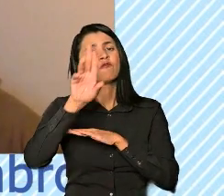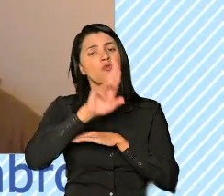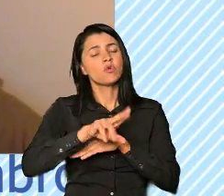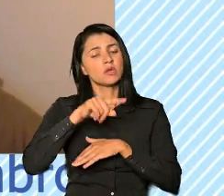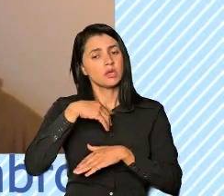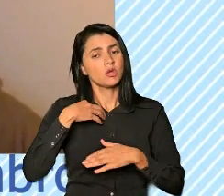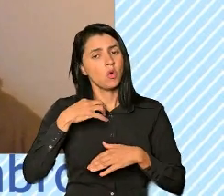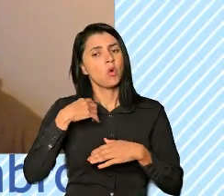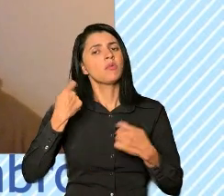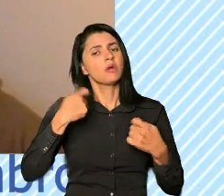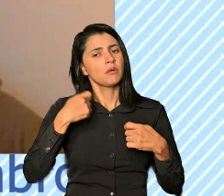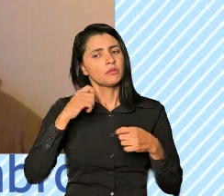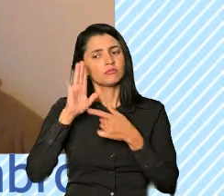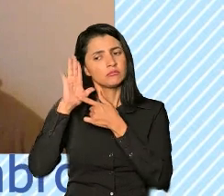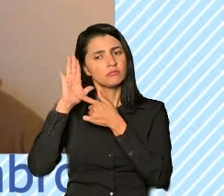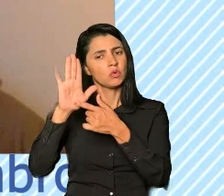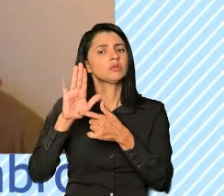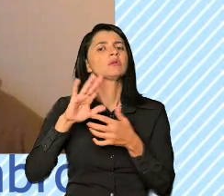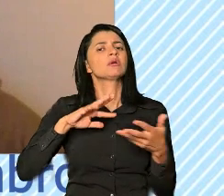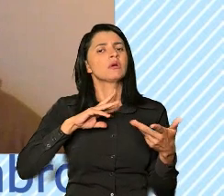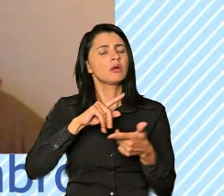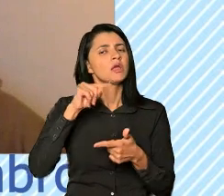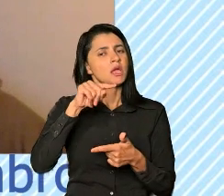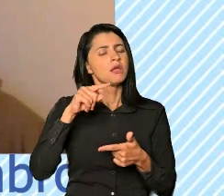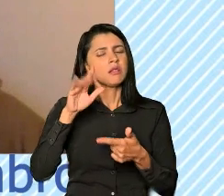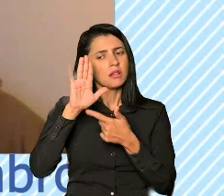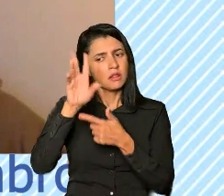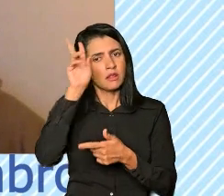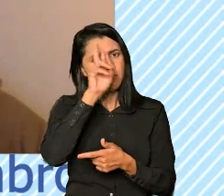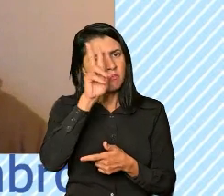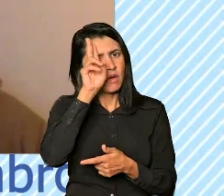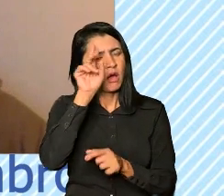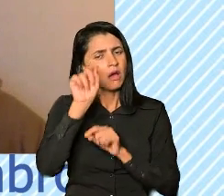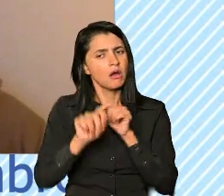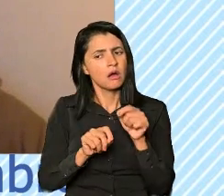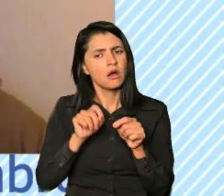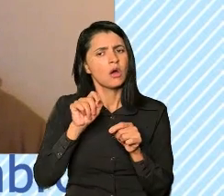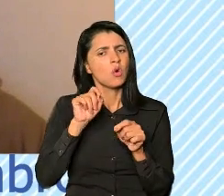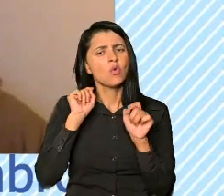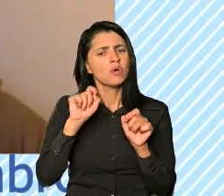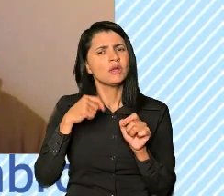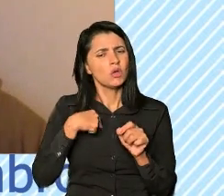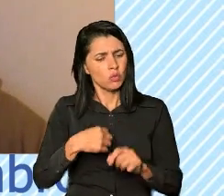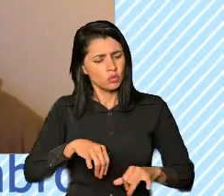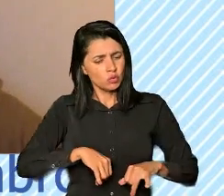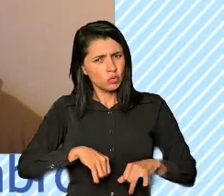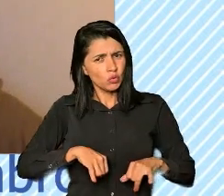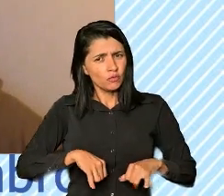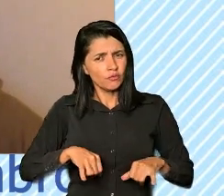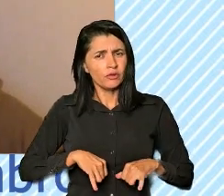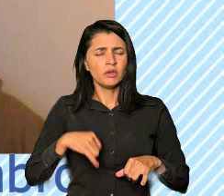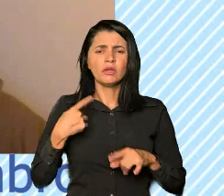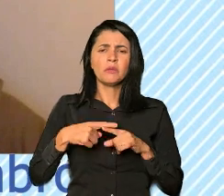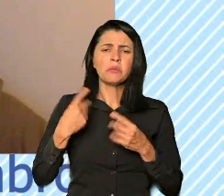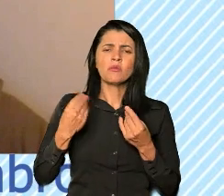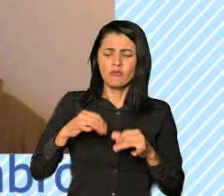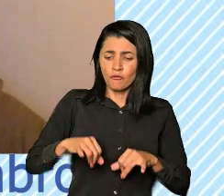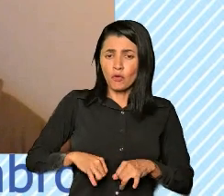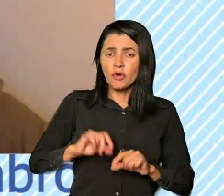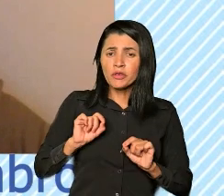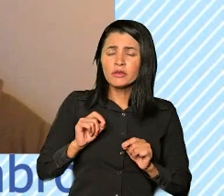roupa porque eu tenho que mostrar para o mundo essa roupa, eu tenho que lembrar, né, do que eu passei por isso, o que foi isso